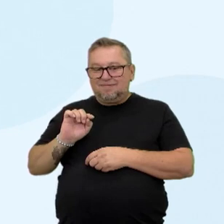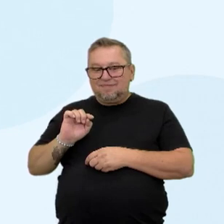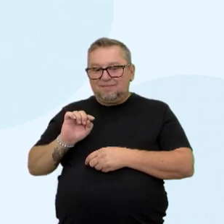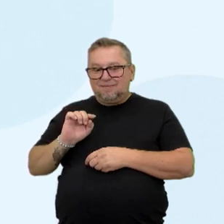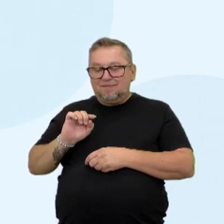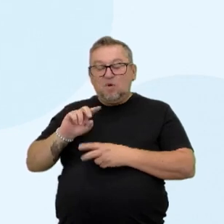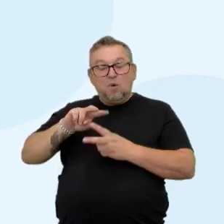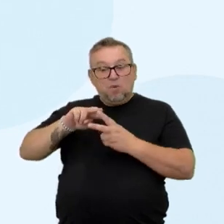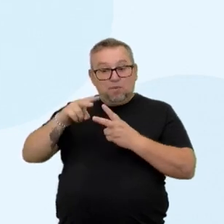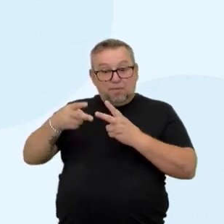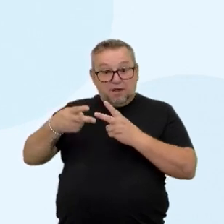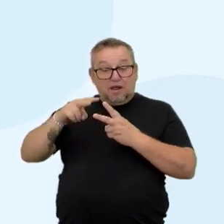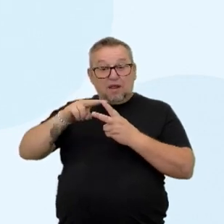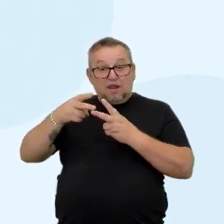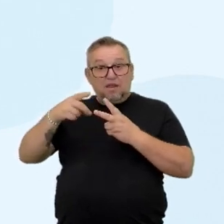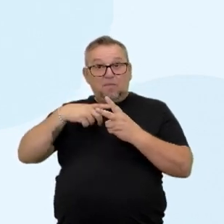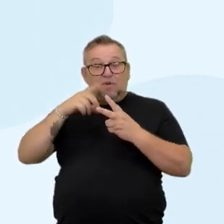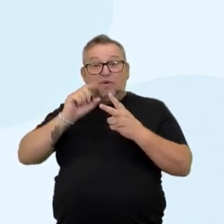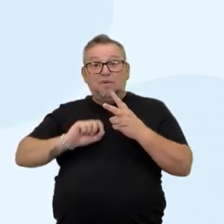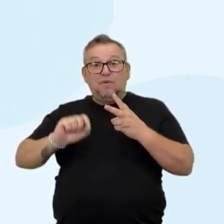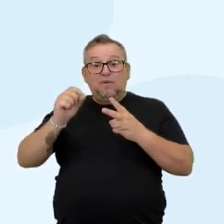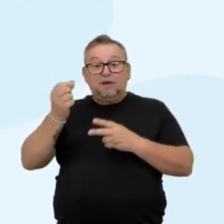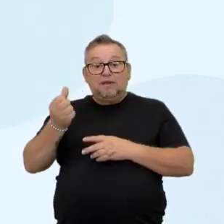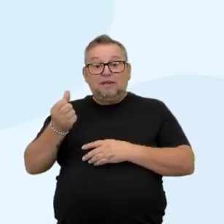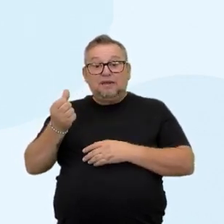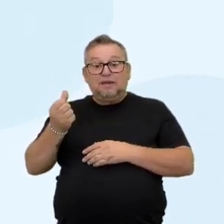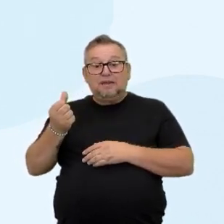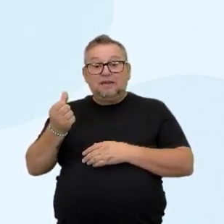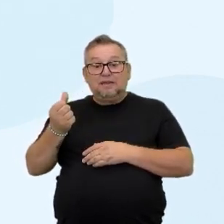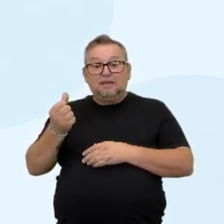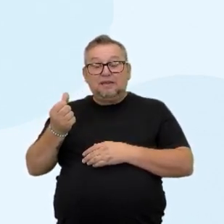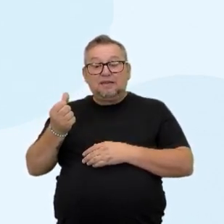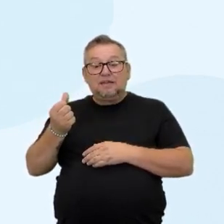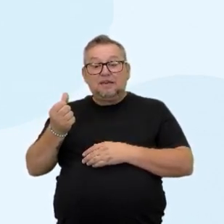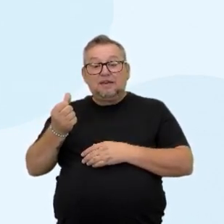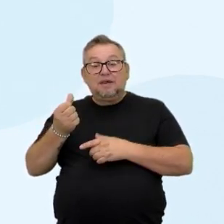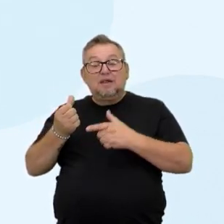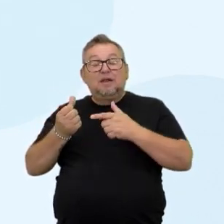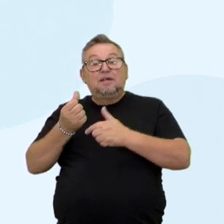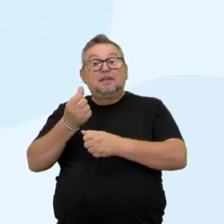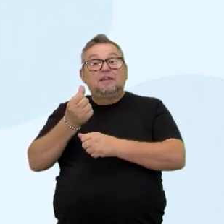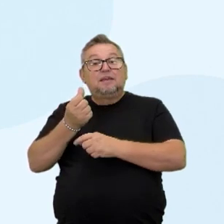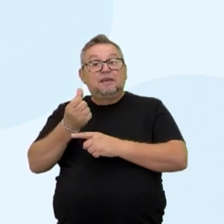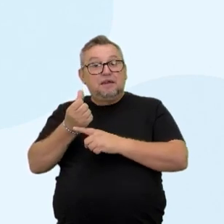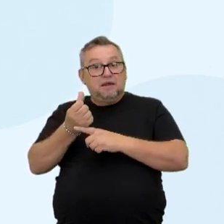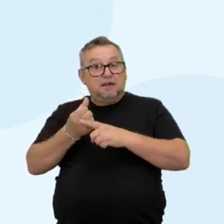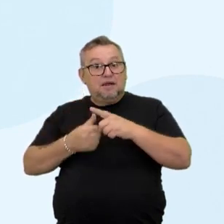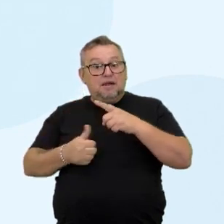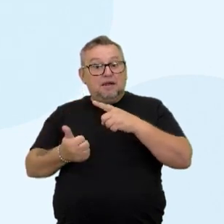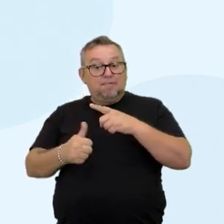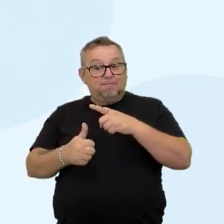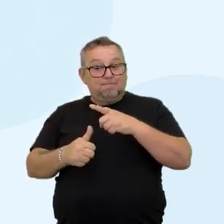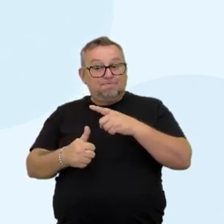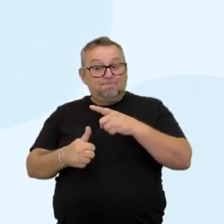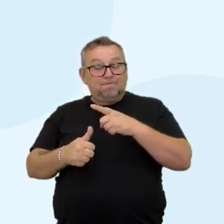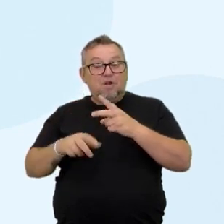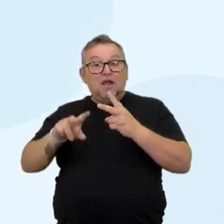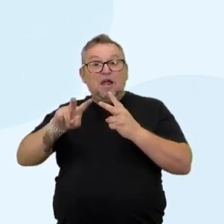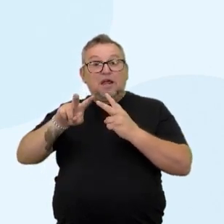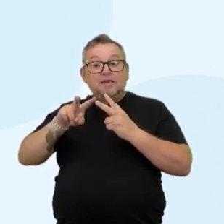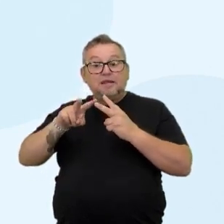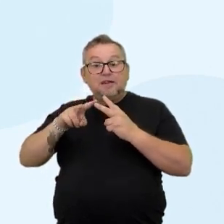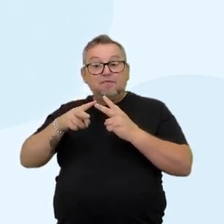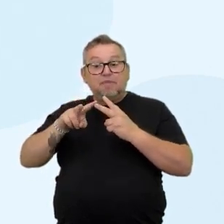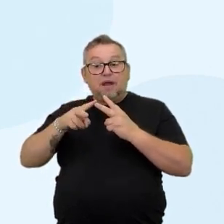Então, para os pares, Osmar, eu tenho aqui, ó, 6 chances em 11. E para os